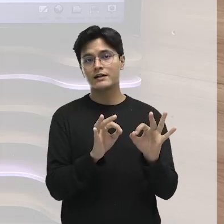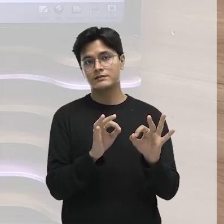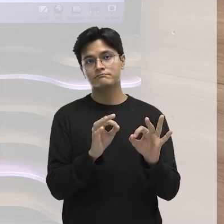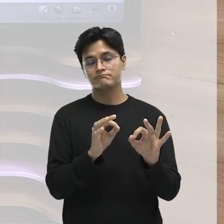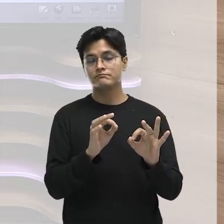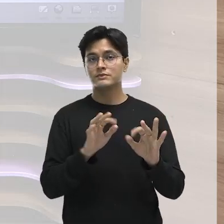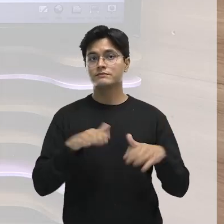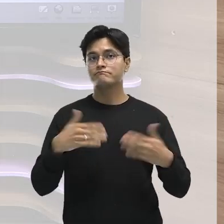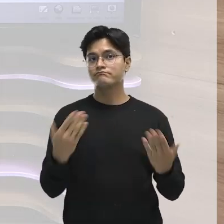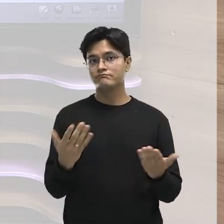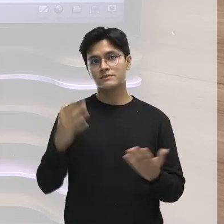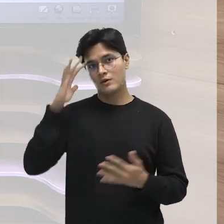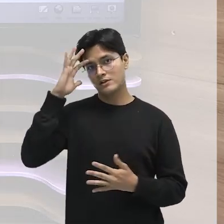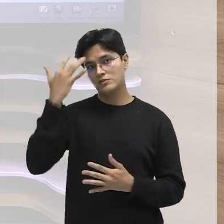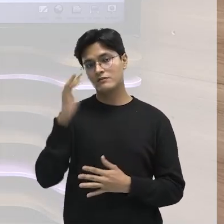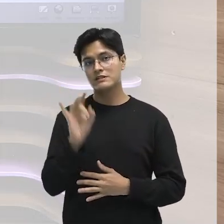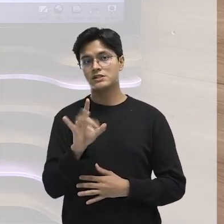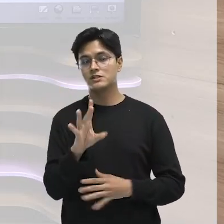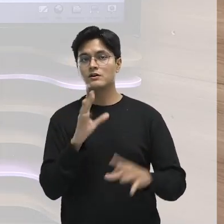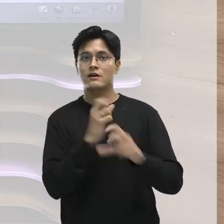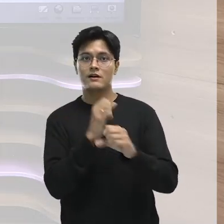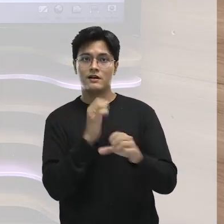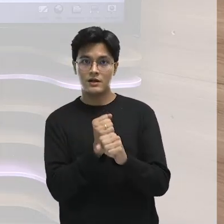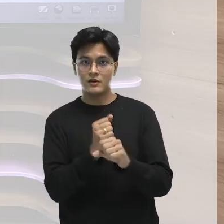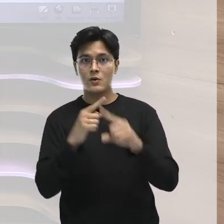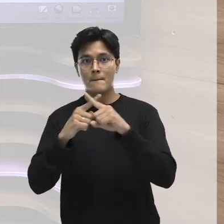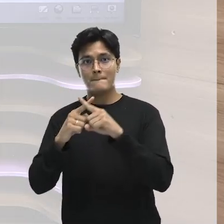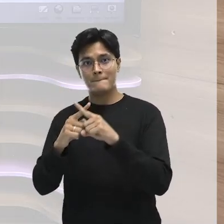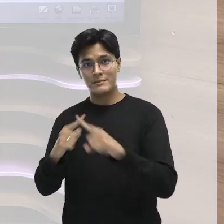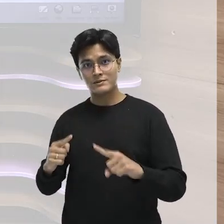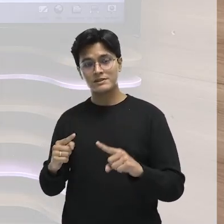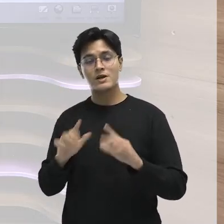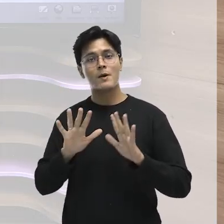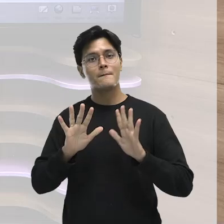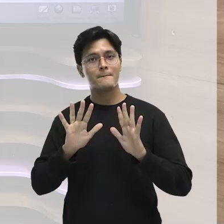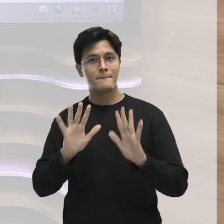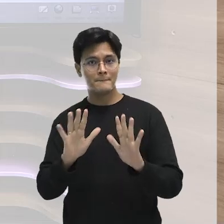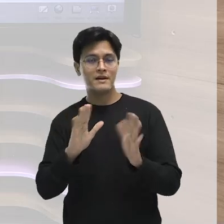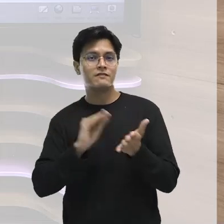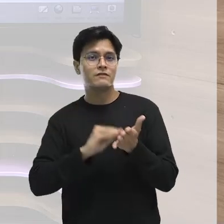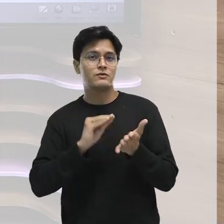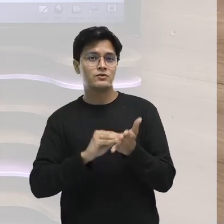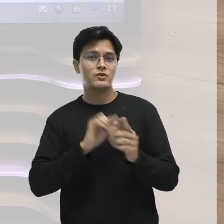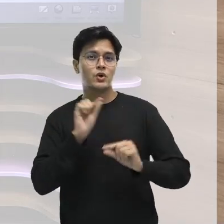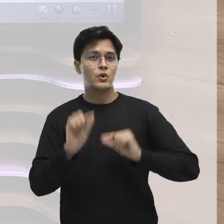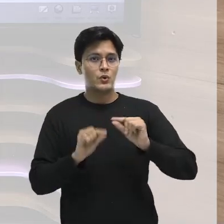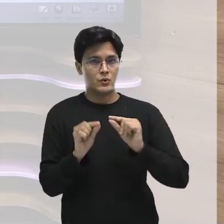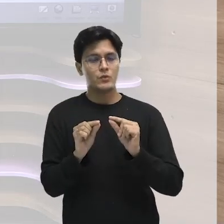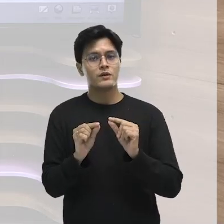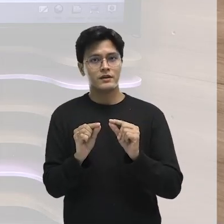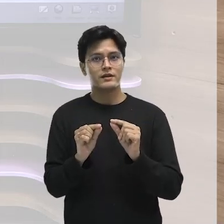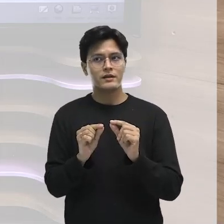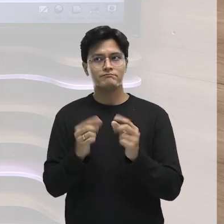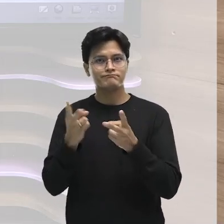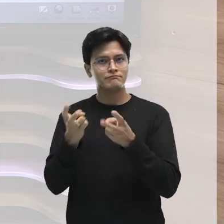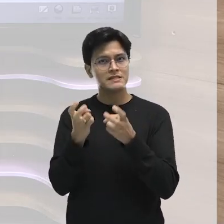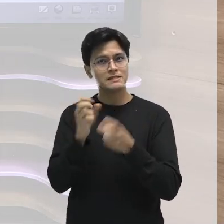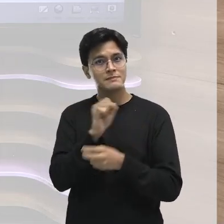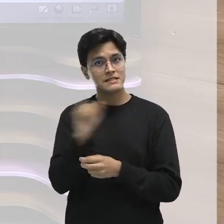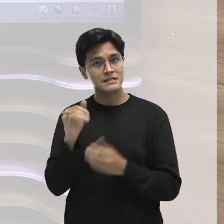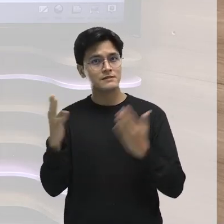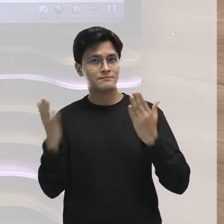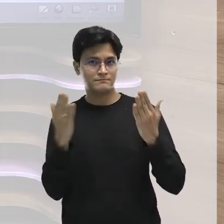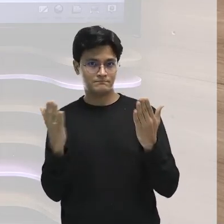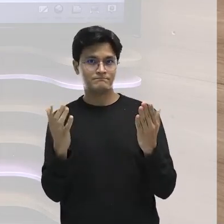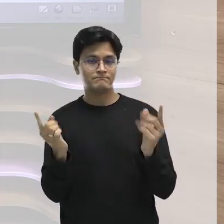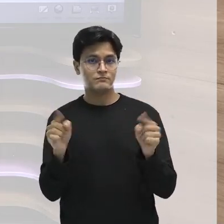for, acabei só resolvendo a proporção e não levei em consideração que as grandezas elas são inversamente